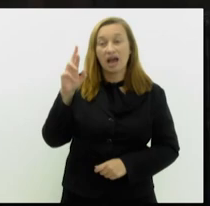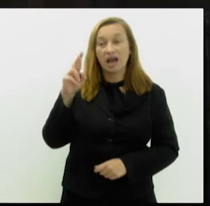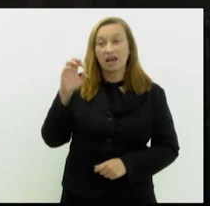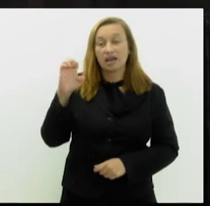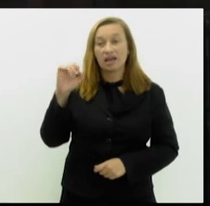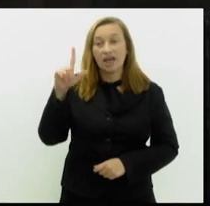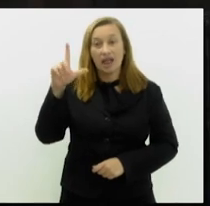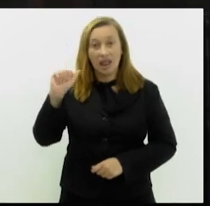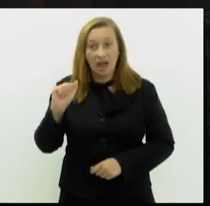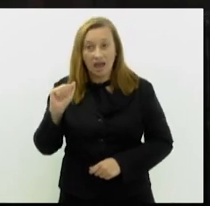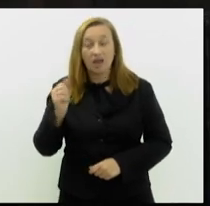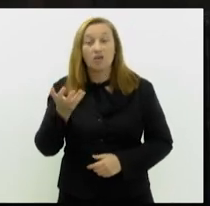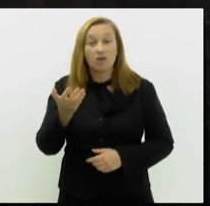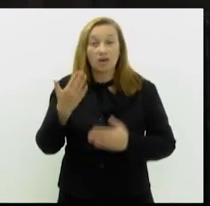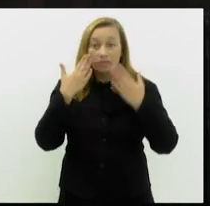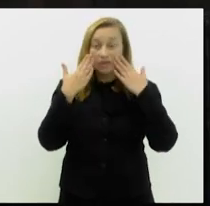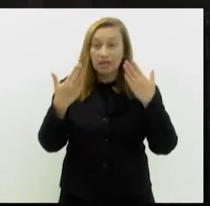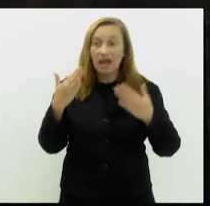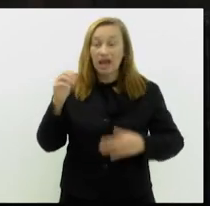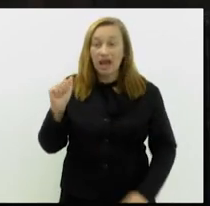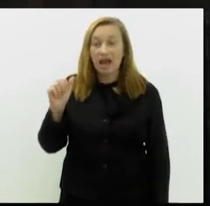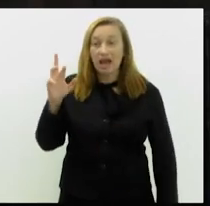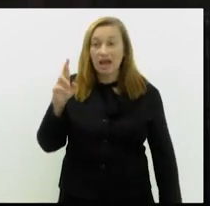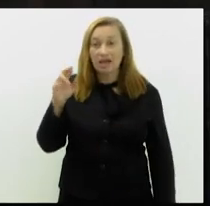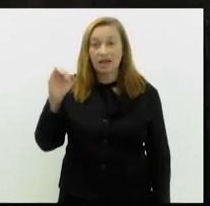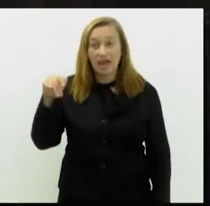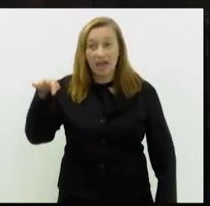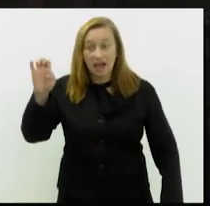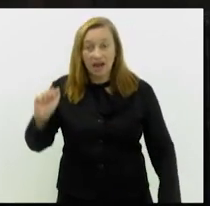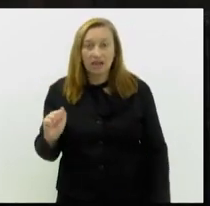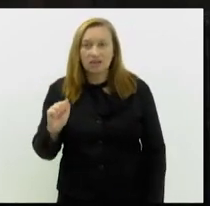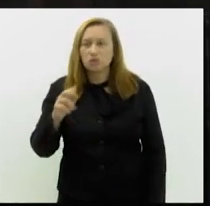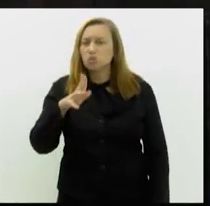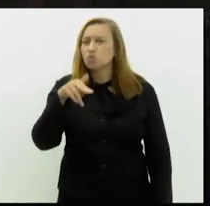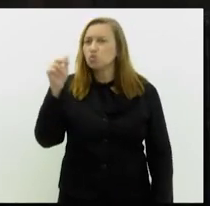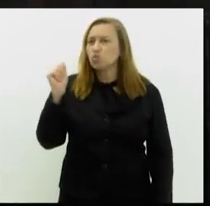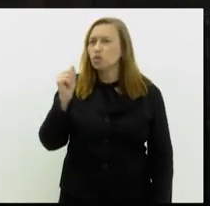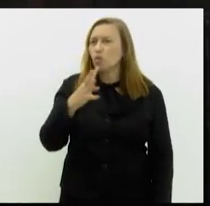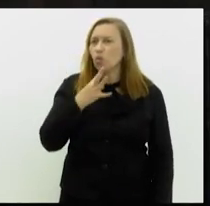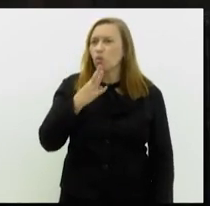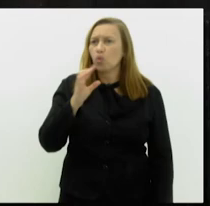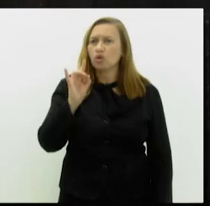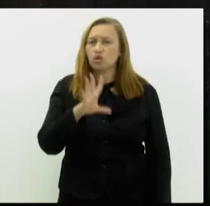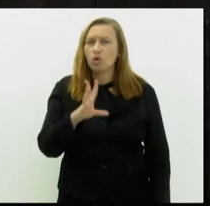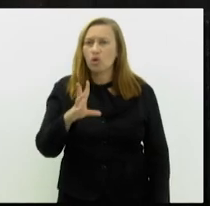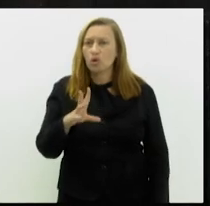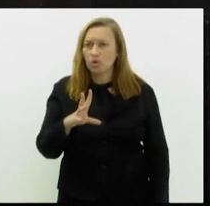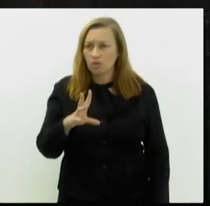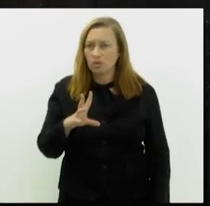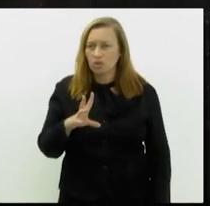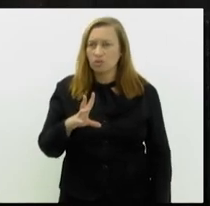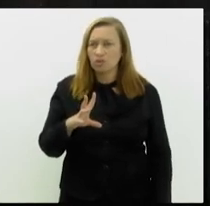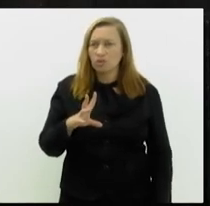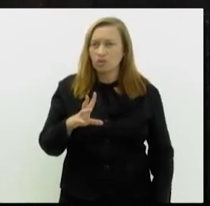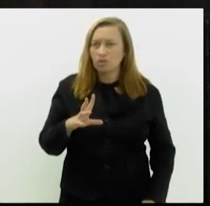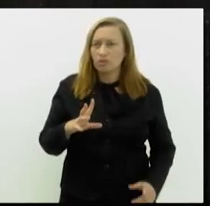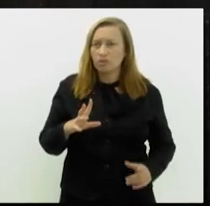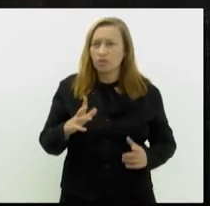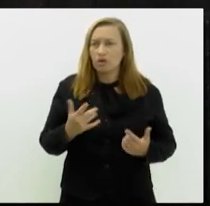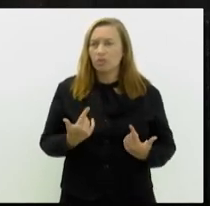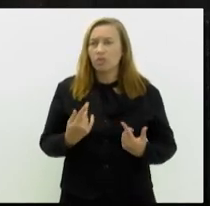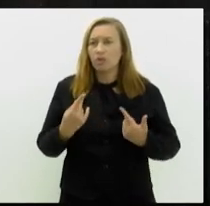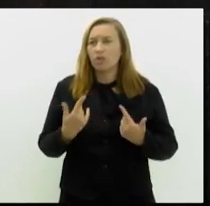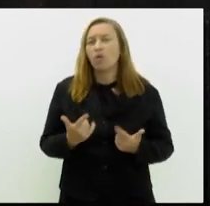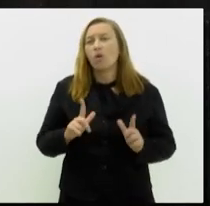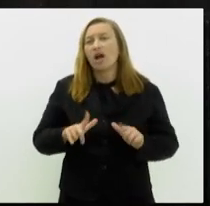quero apresentar a Ariela Nascimento, porque ela jamais deveria ser conhecida apenas pela violação que ela e seu